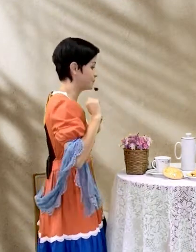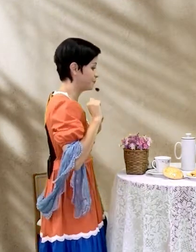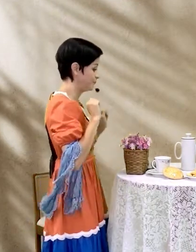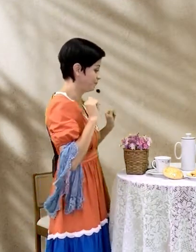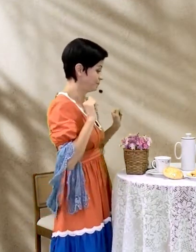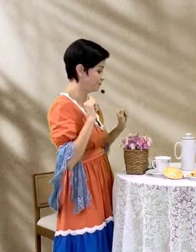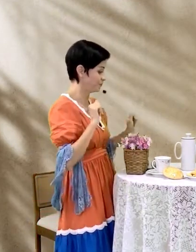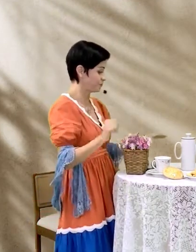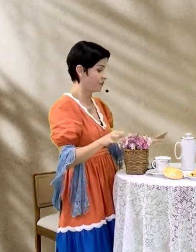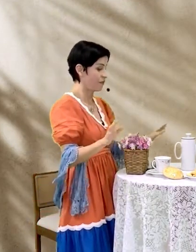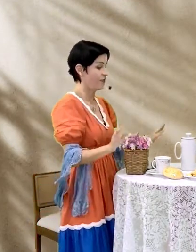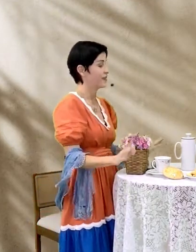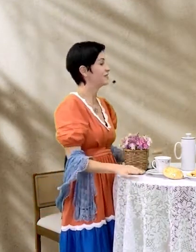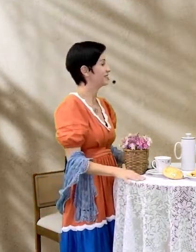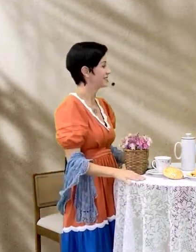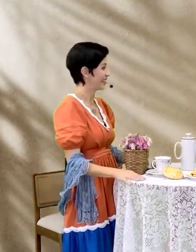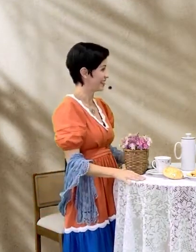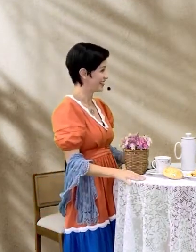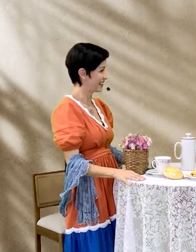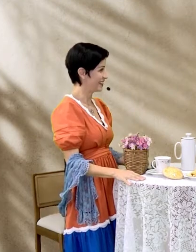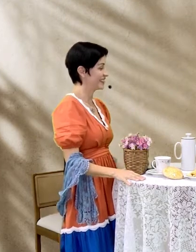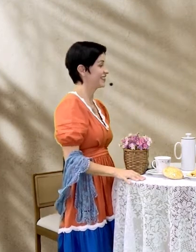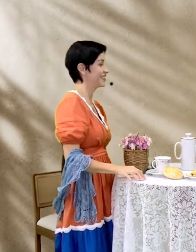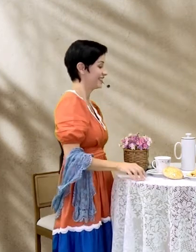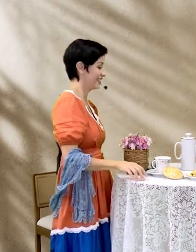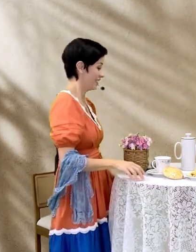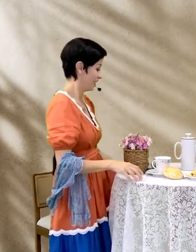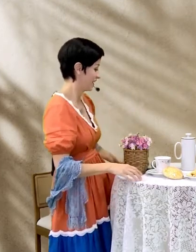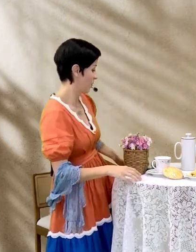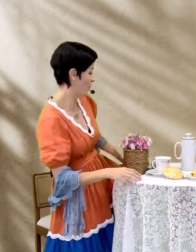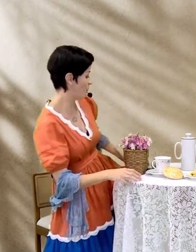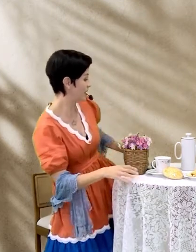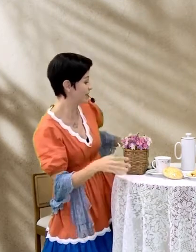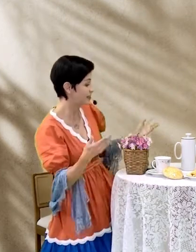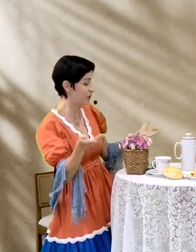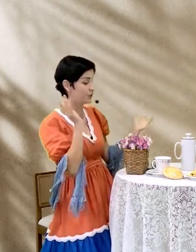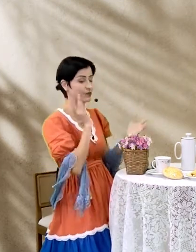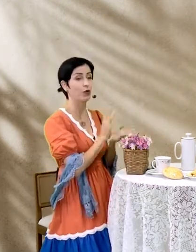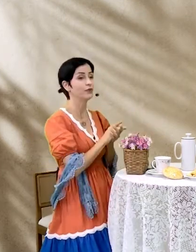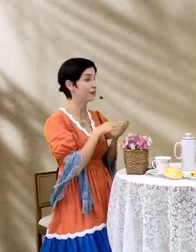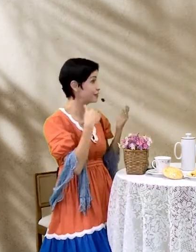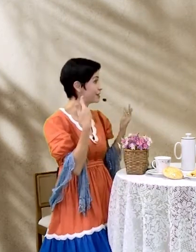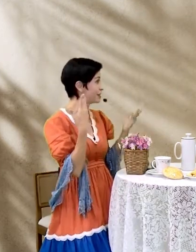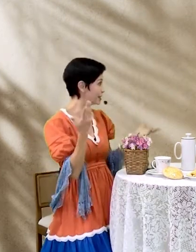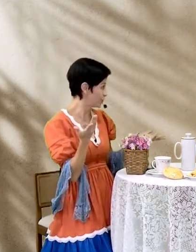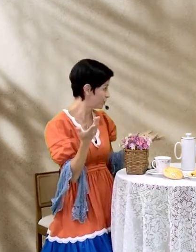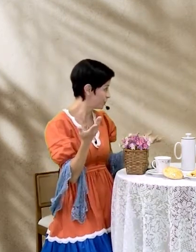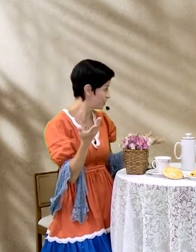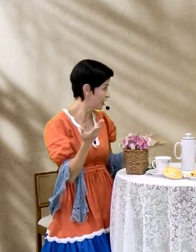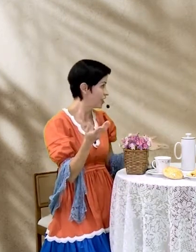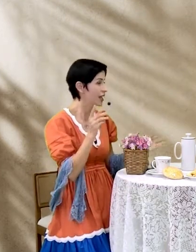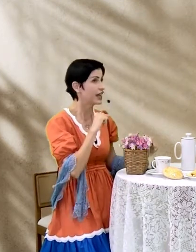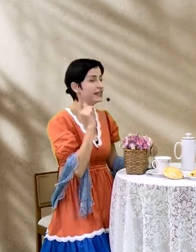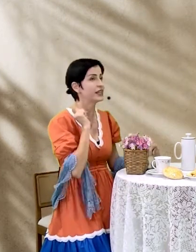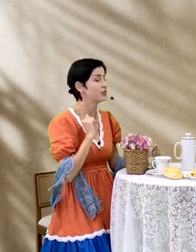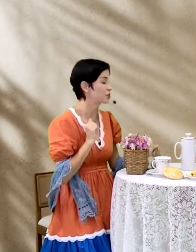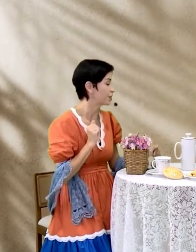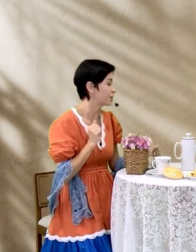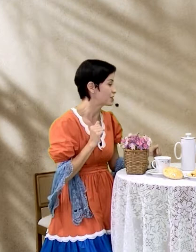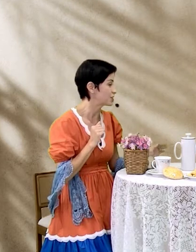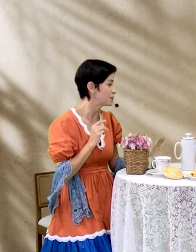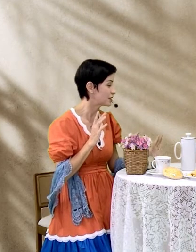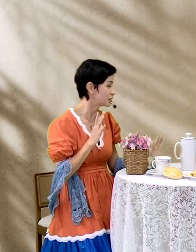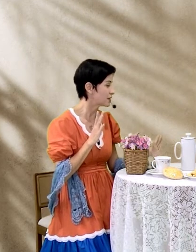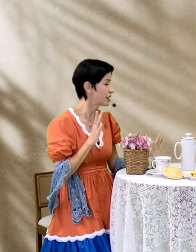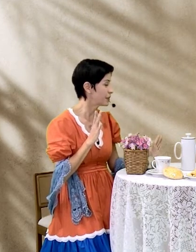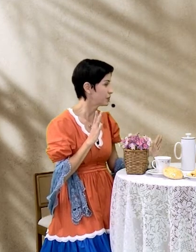ponto. Eita, tá cheiroso, hein? Tá É. cheiroso, tô gostando. Olha, então, como eu tava dizendo, tem uma história que eu